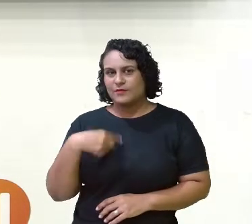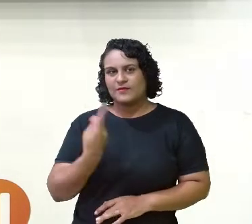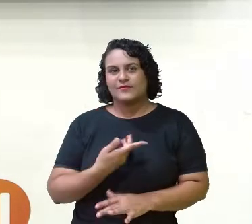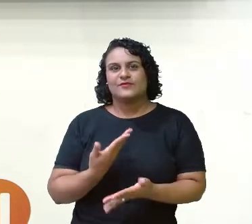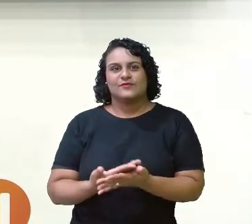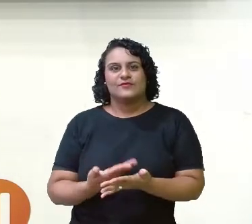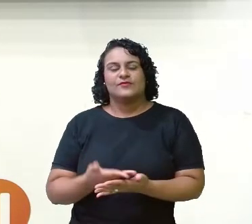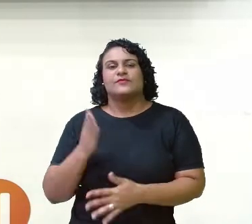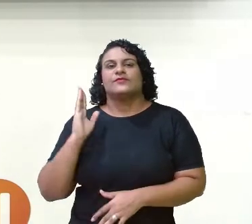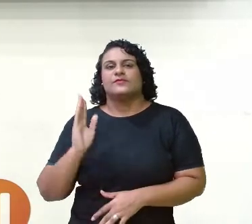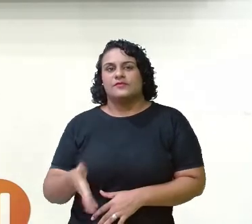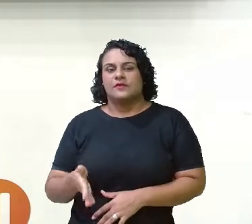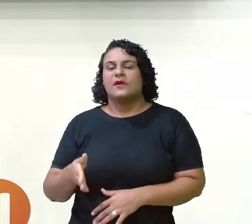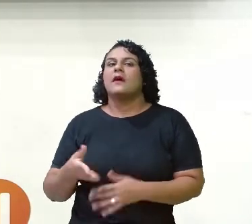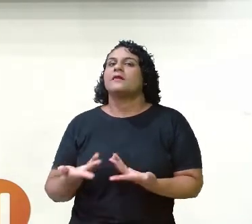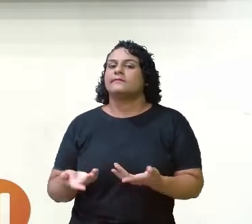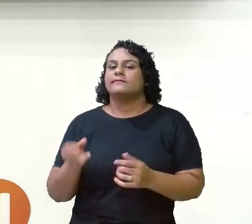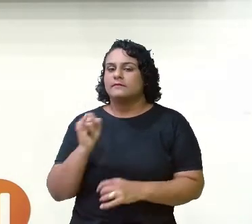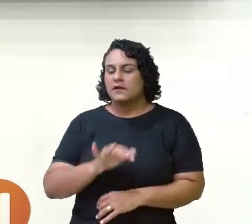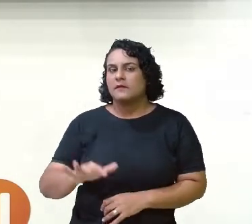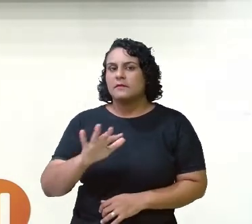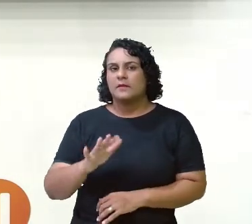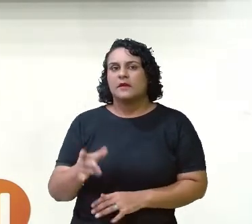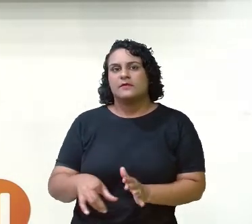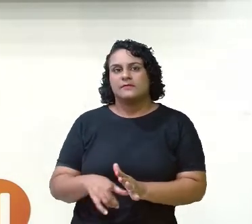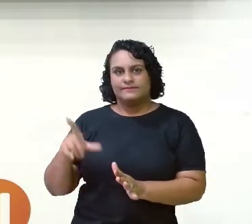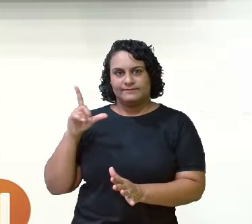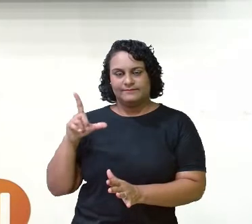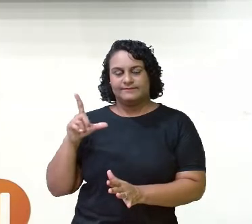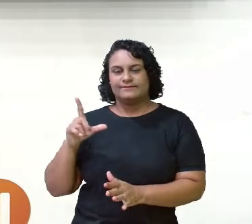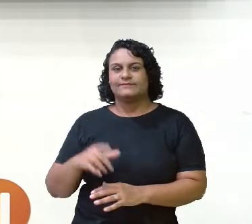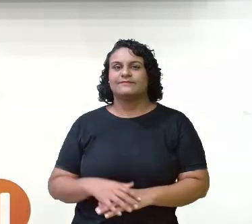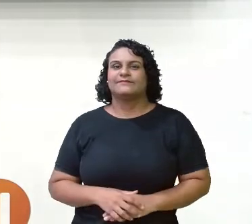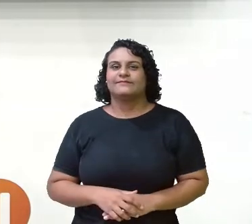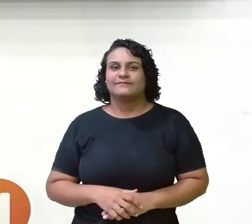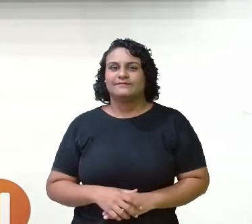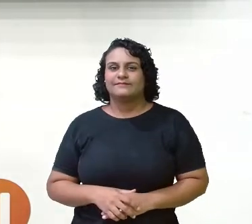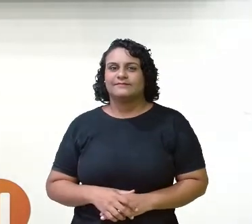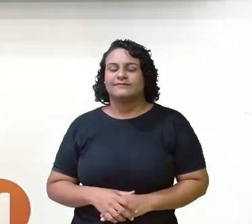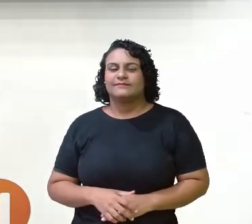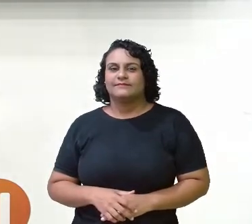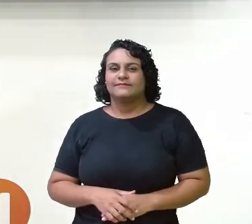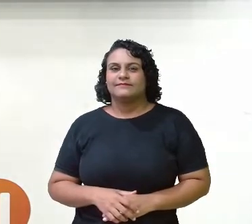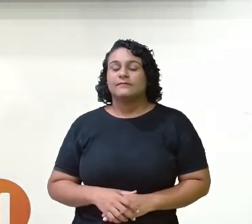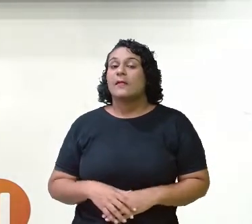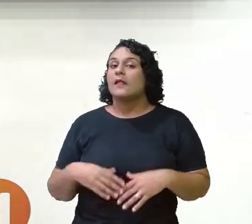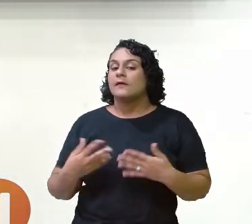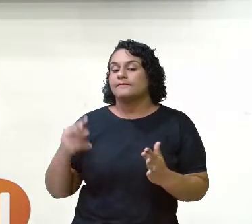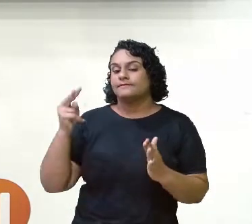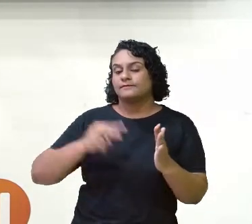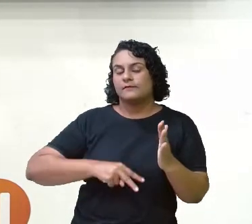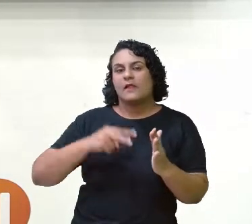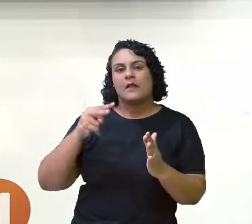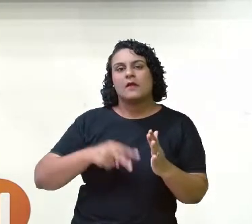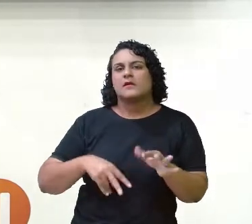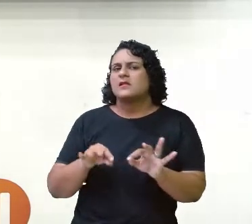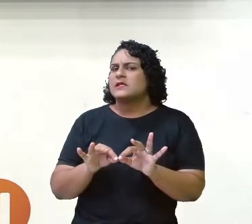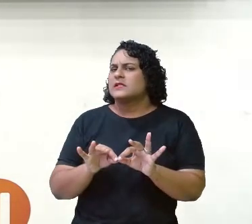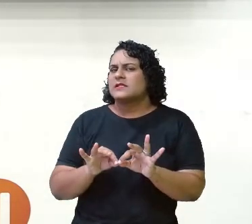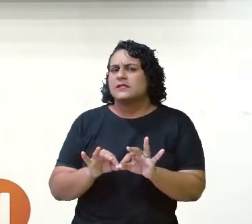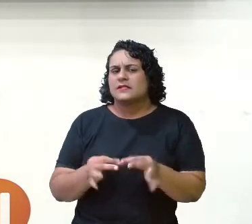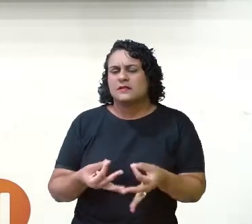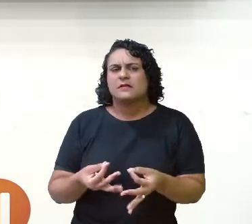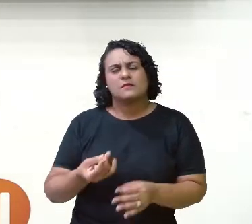viu nas imagens anteriores, né, nos outros quadros, tá? E a leitura, muito